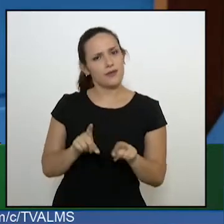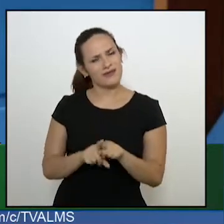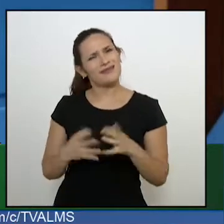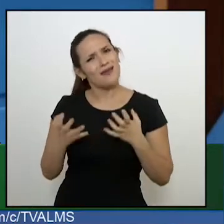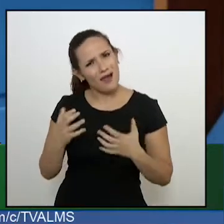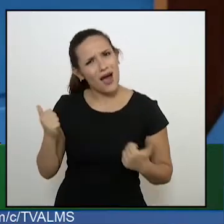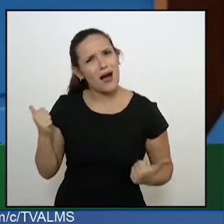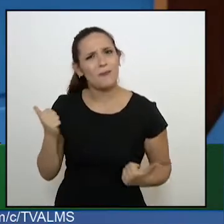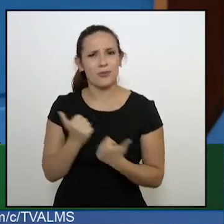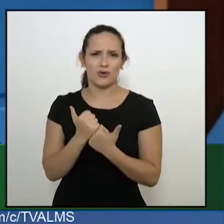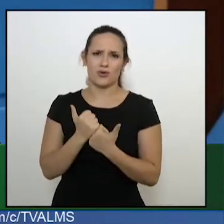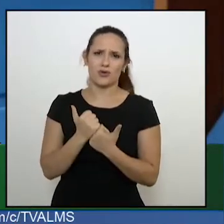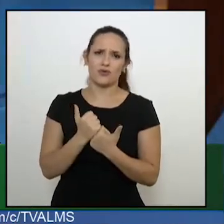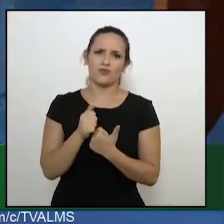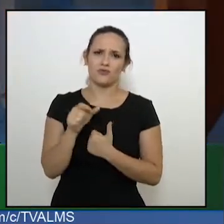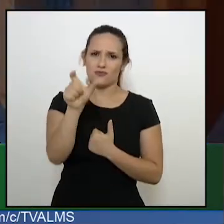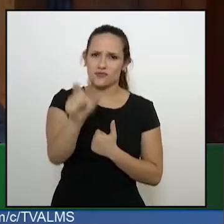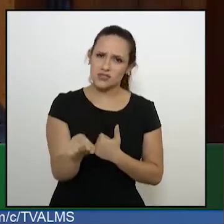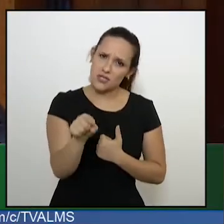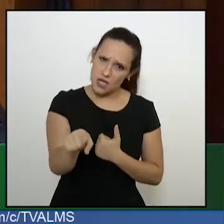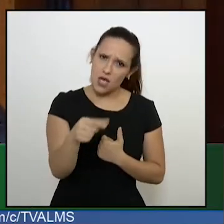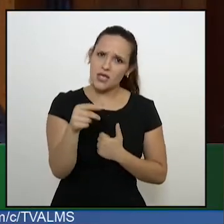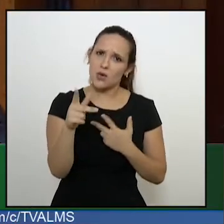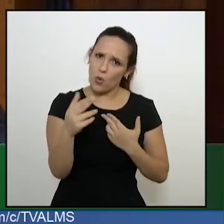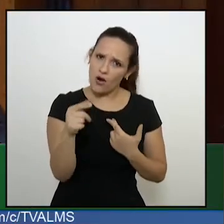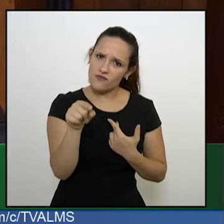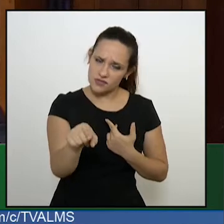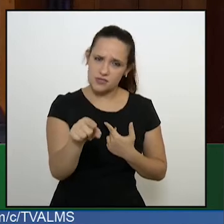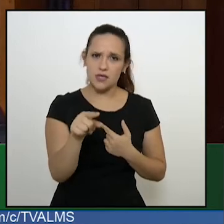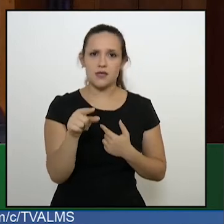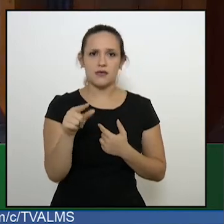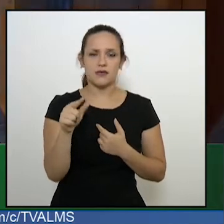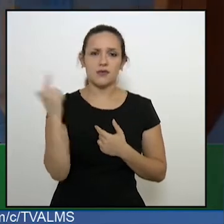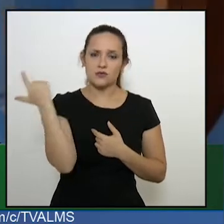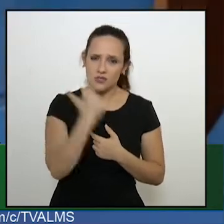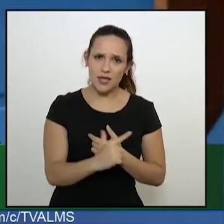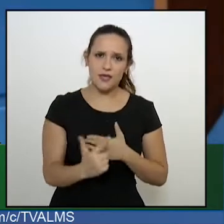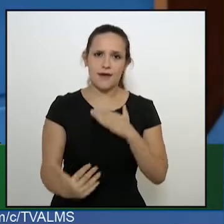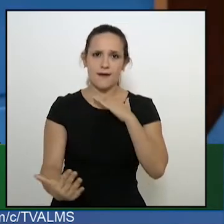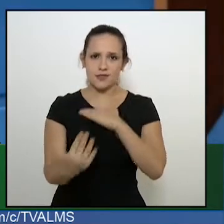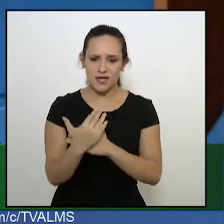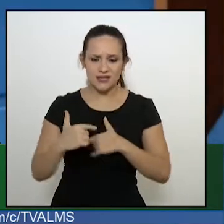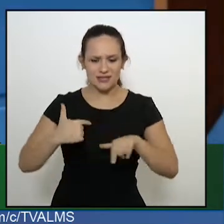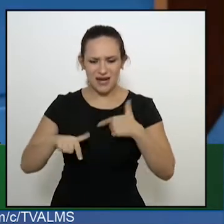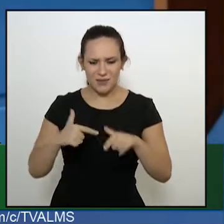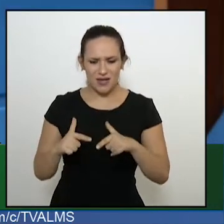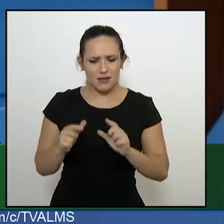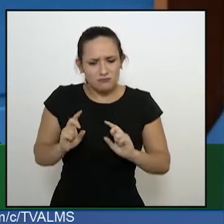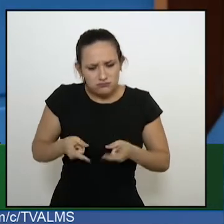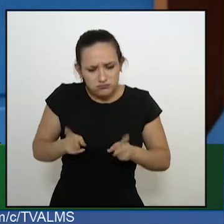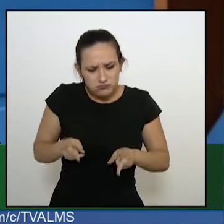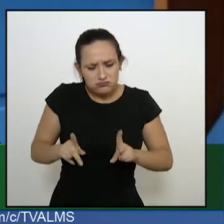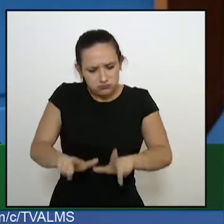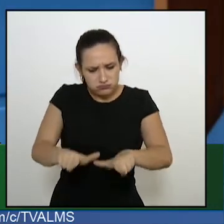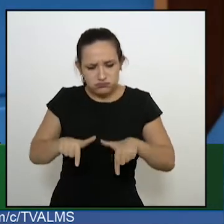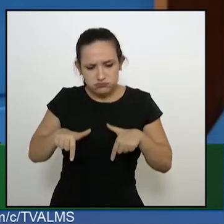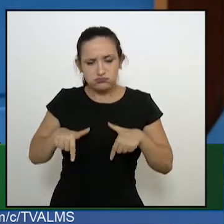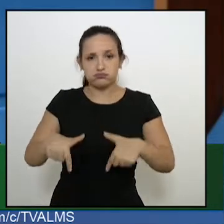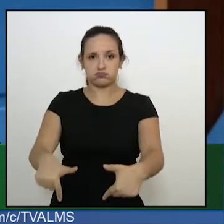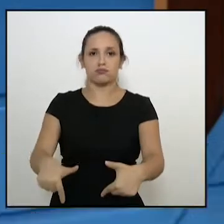o apoio de parlamentares como Vossa Excelência para poder trabalhar e continuar nessa